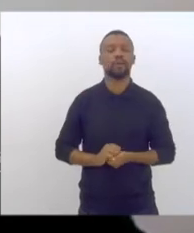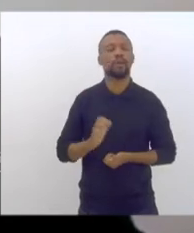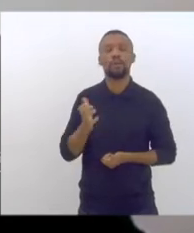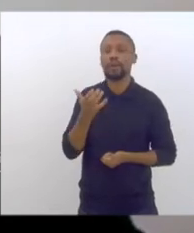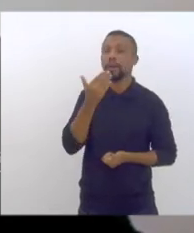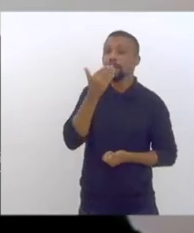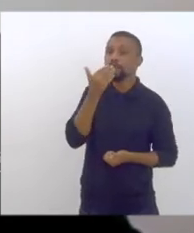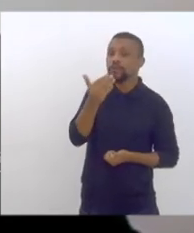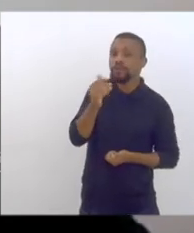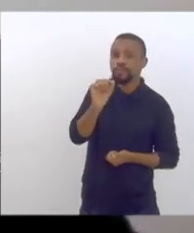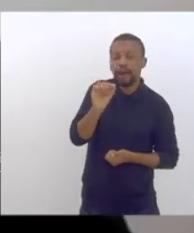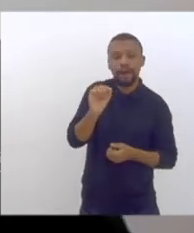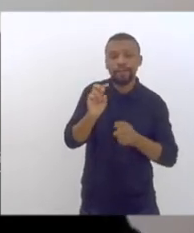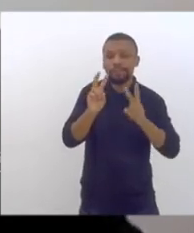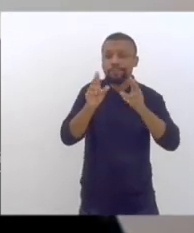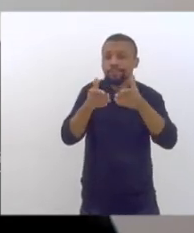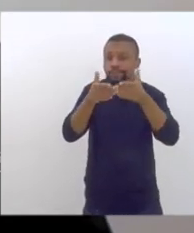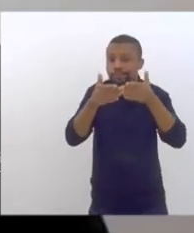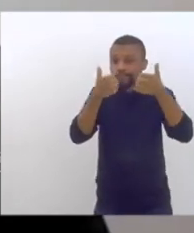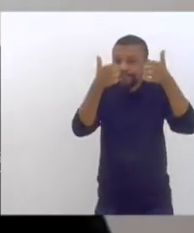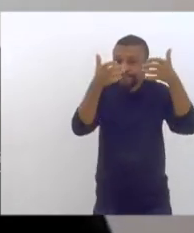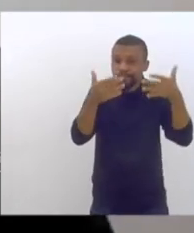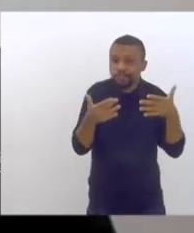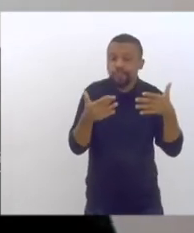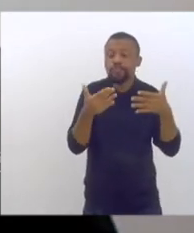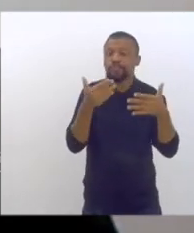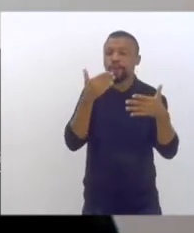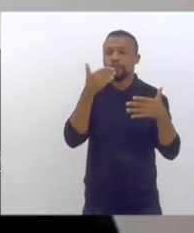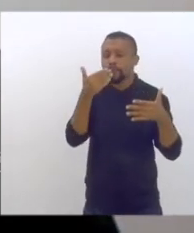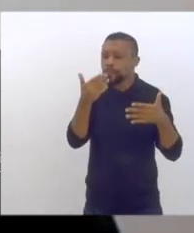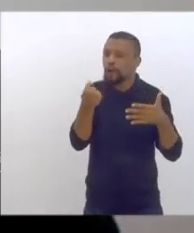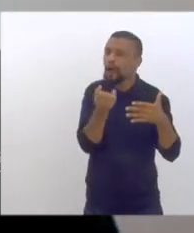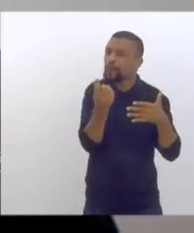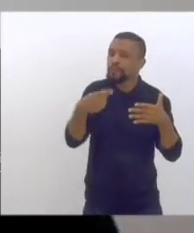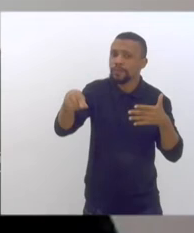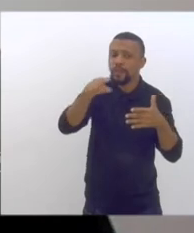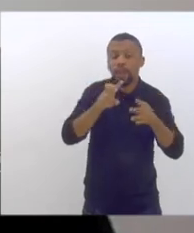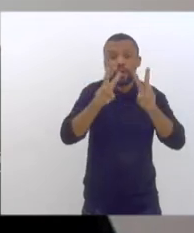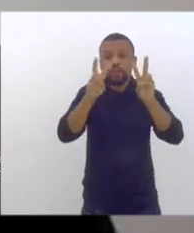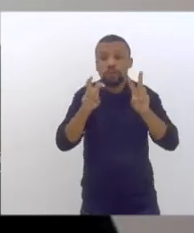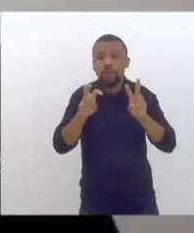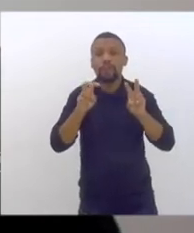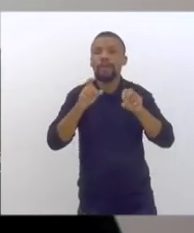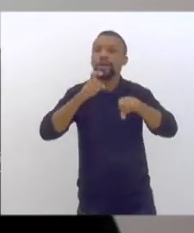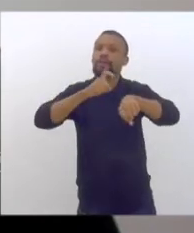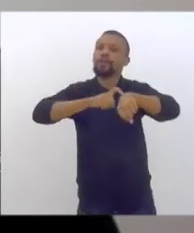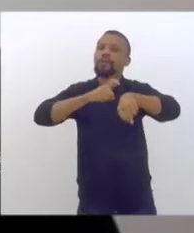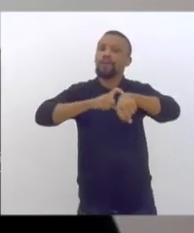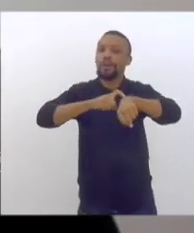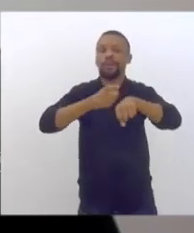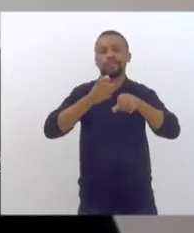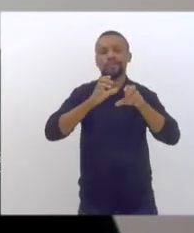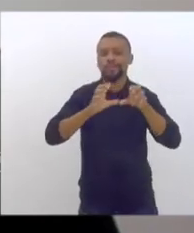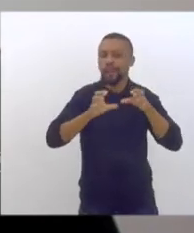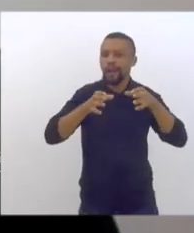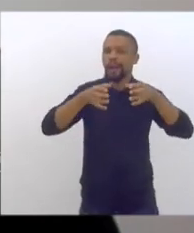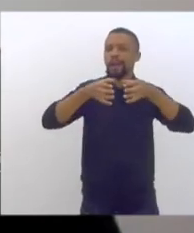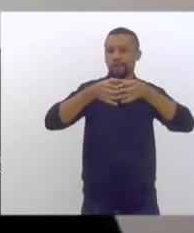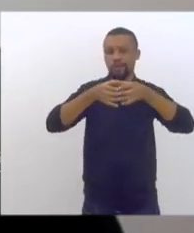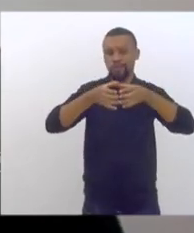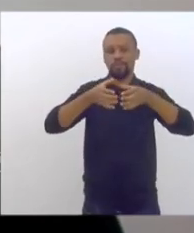colocar uma questão de ordem suscitada por alguns dos Senhores sobre a questão do horário da comissão de